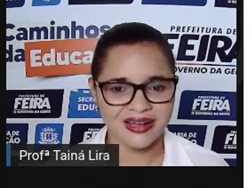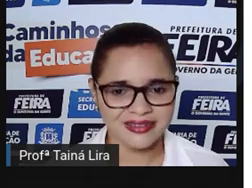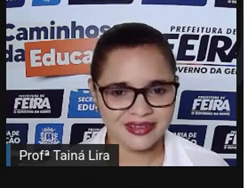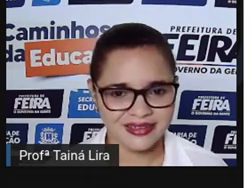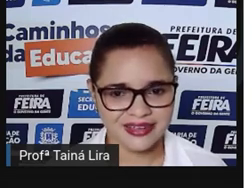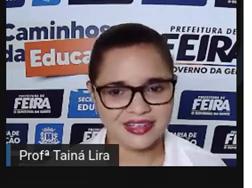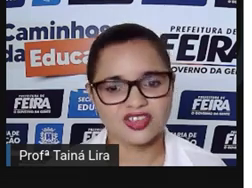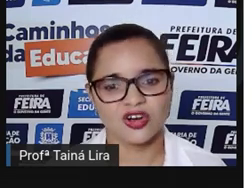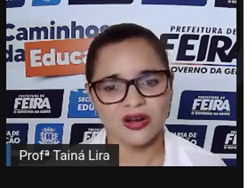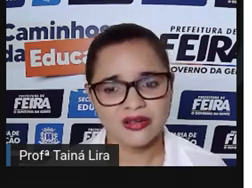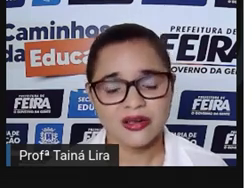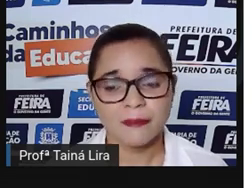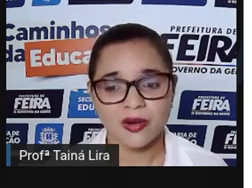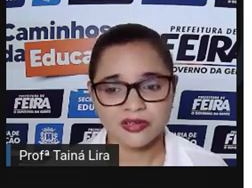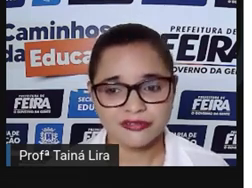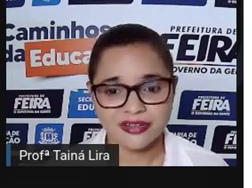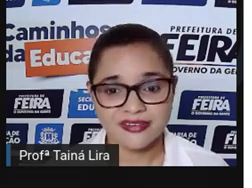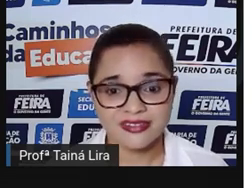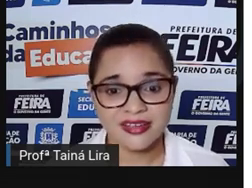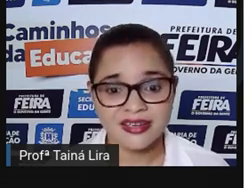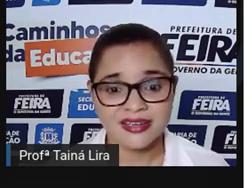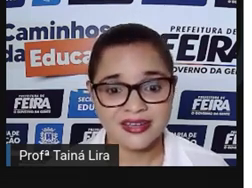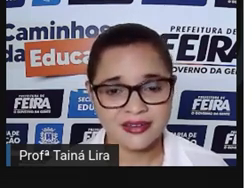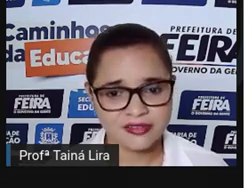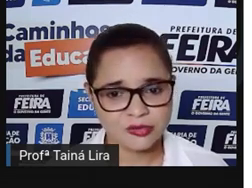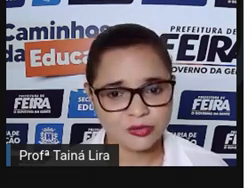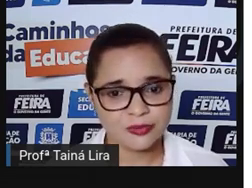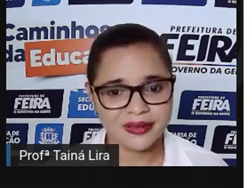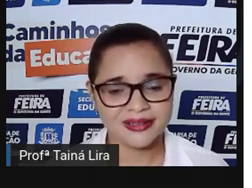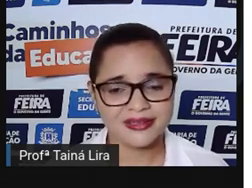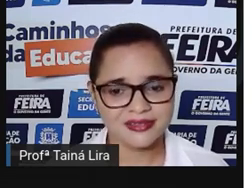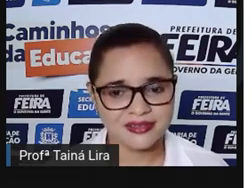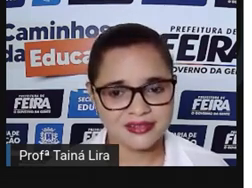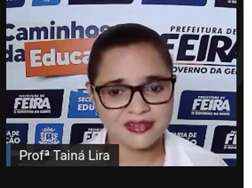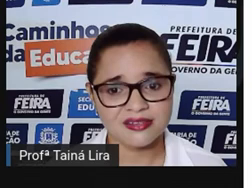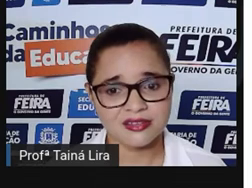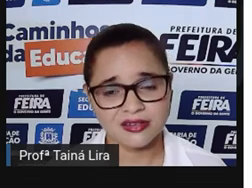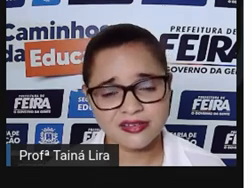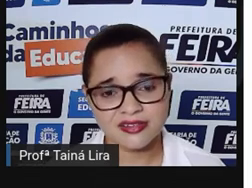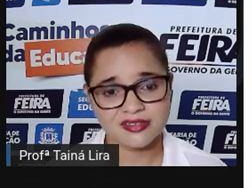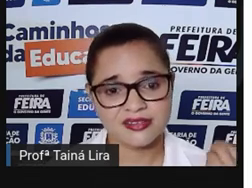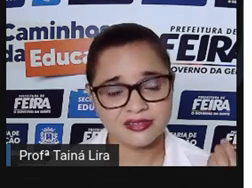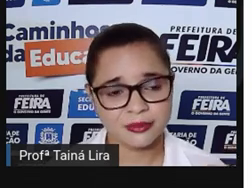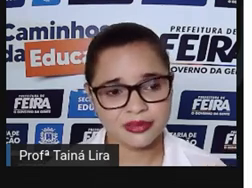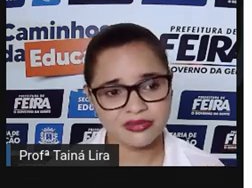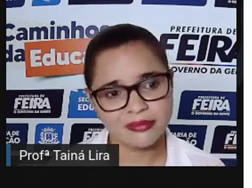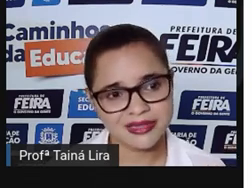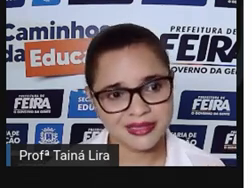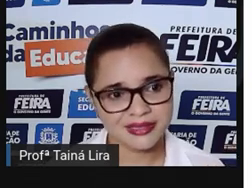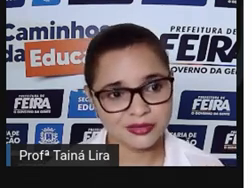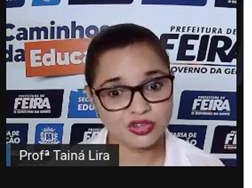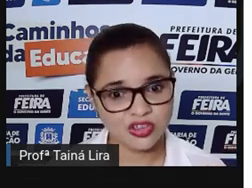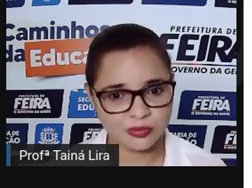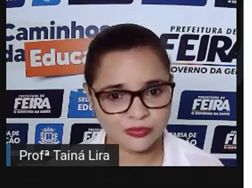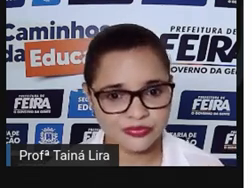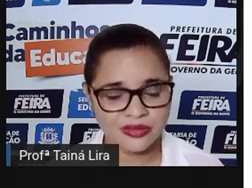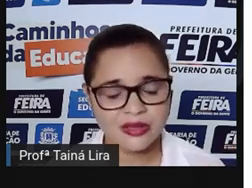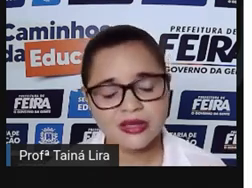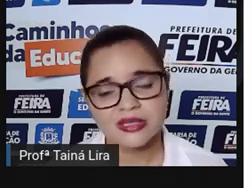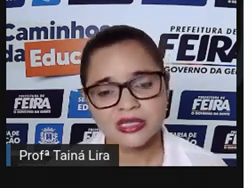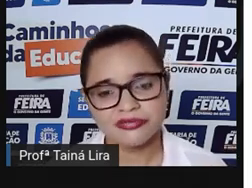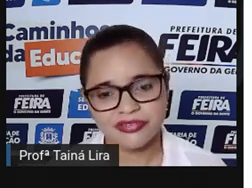Então, a internet, ó, pode oferecer riscos para crianças e adolescentes. Essa também é uma matéria aí do